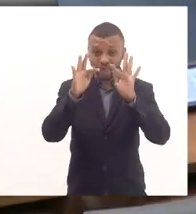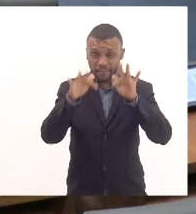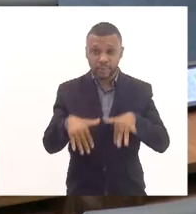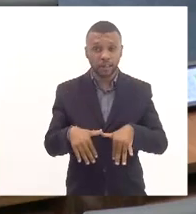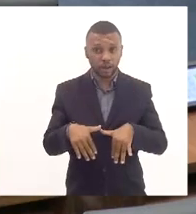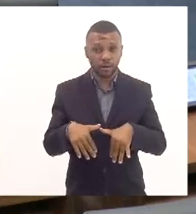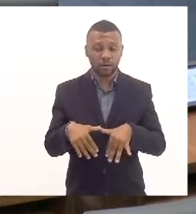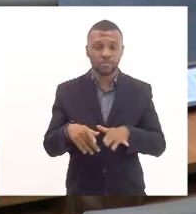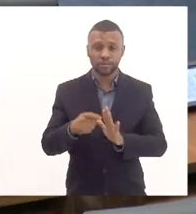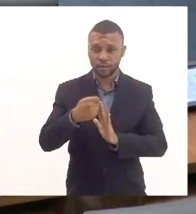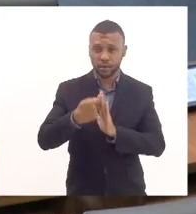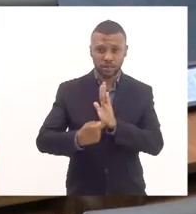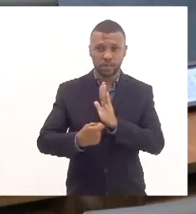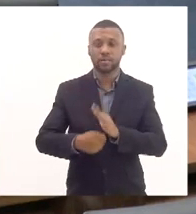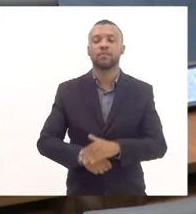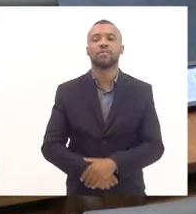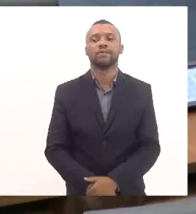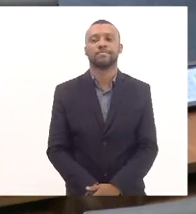redação